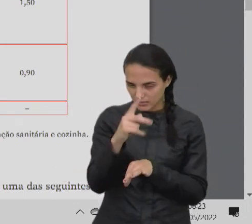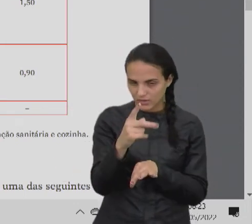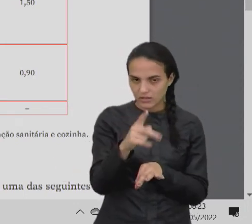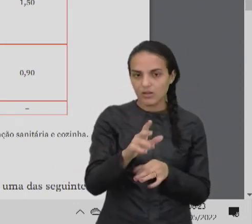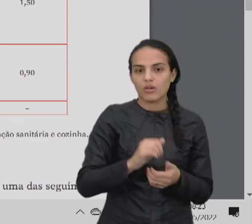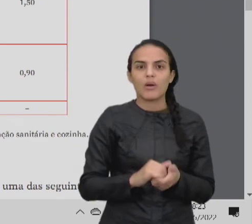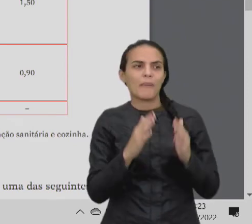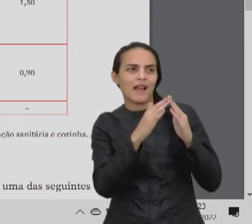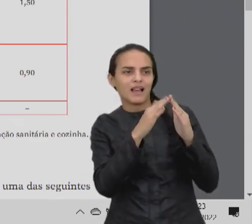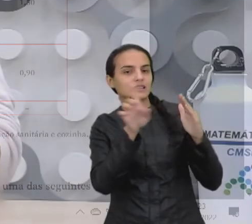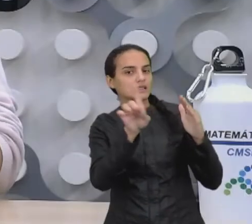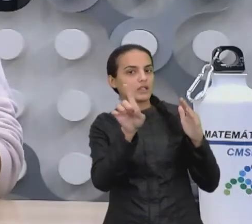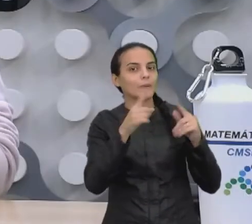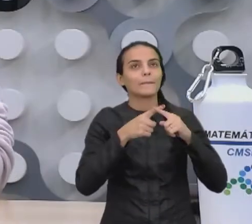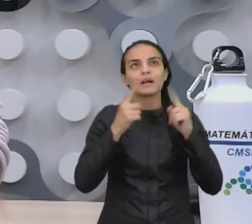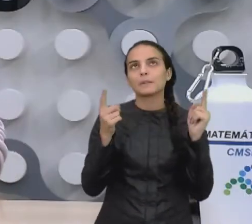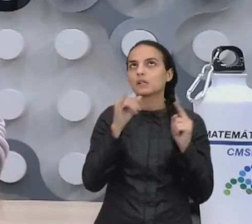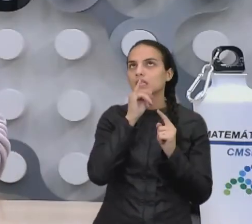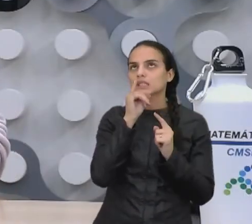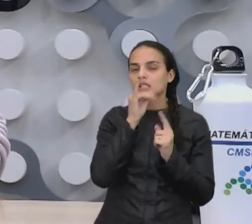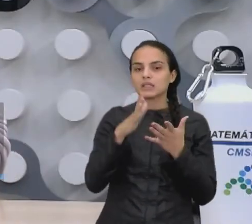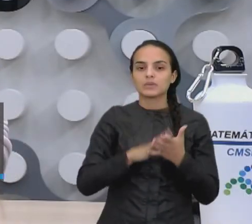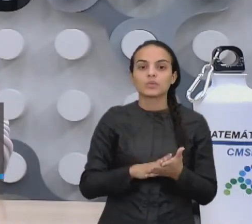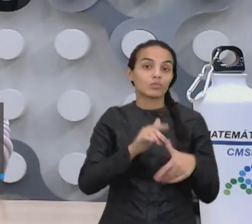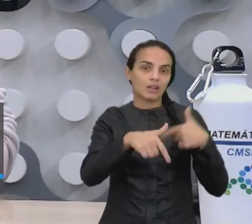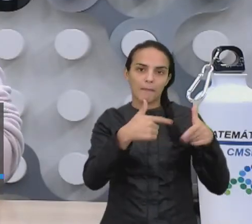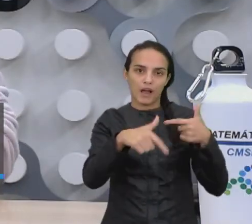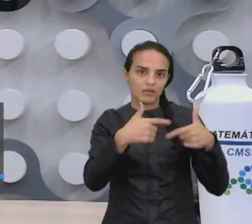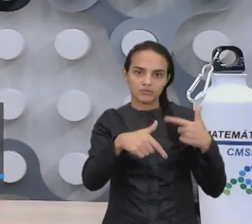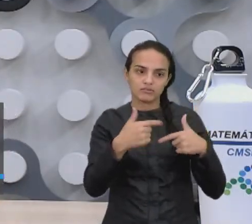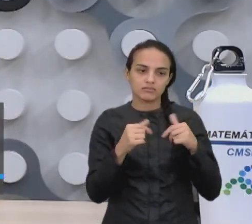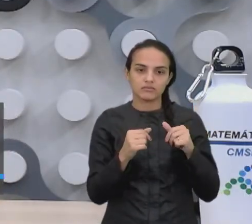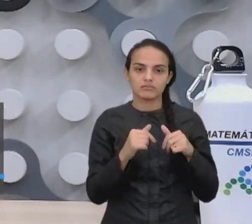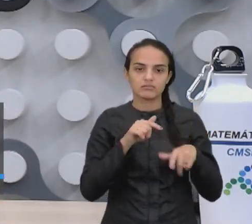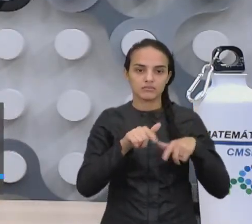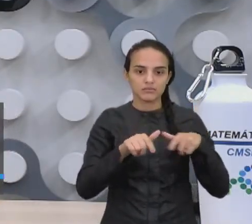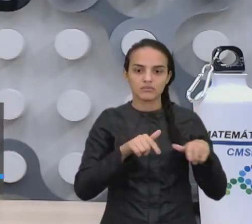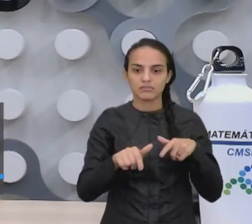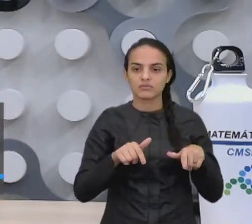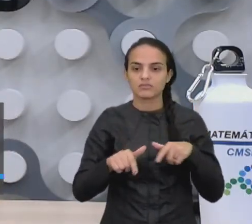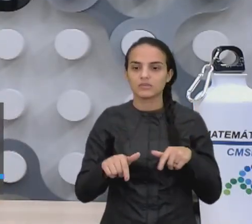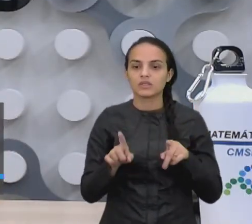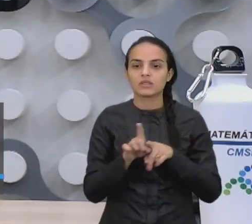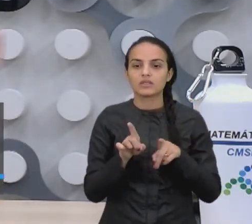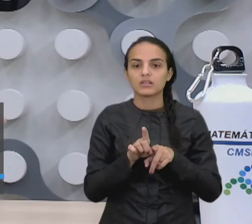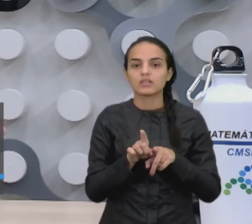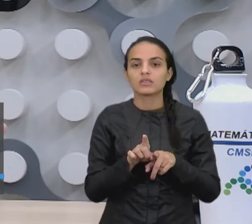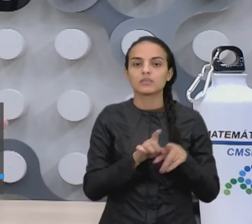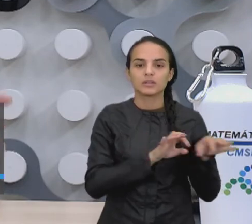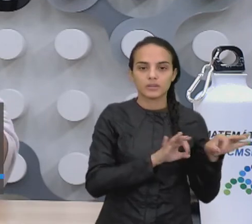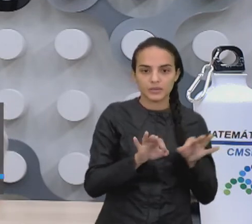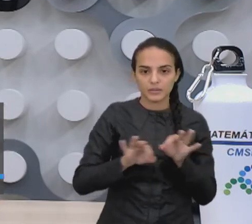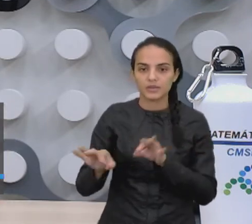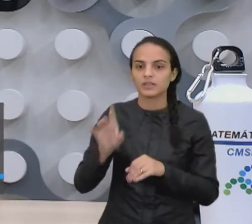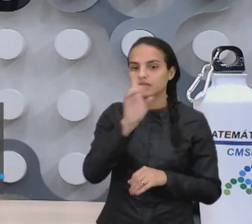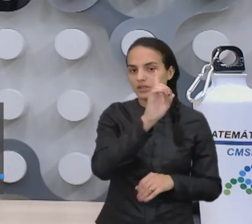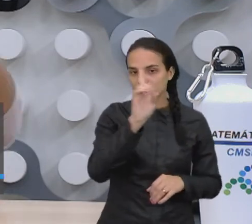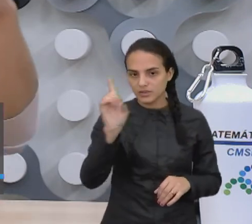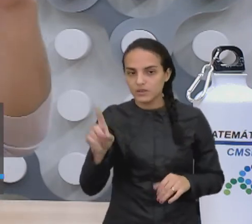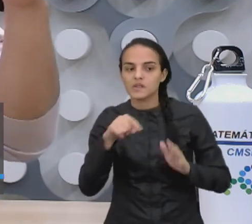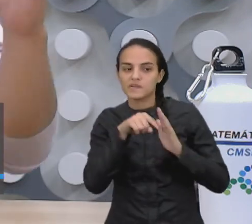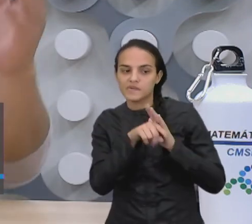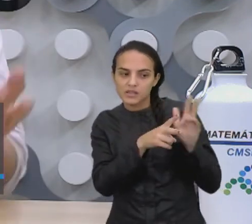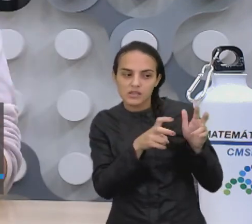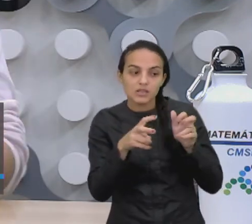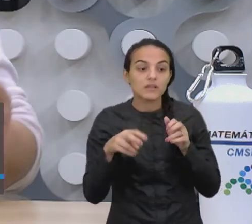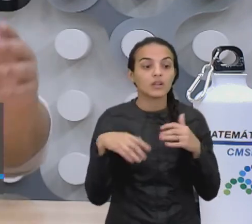uma casa, mas sim num serviço, além do plano diretor, verificar em